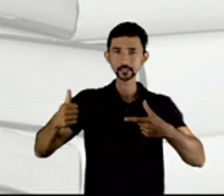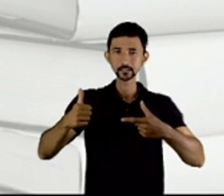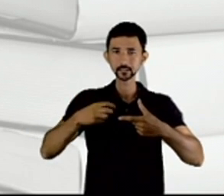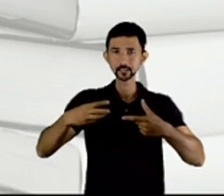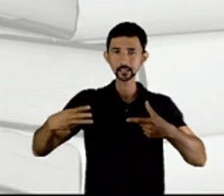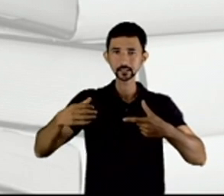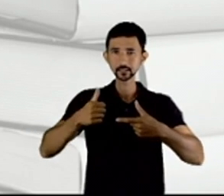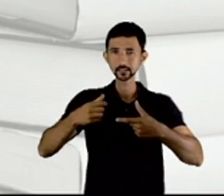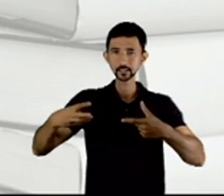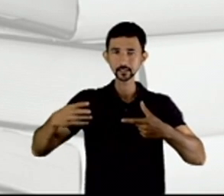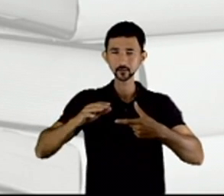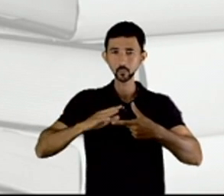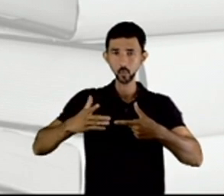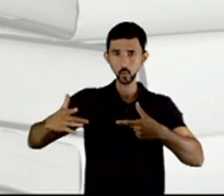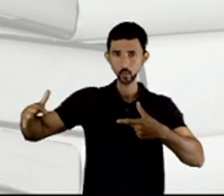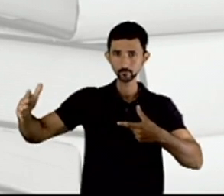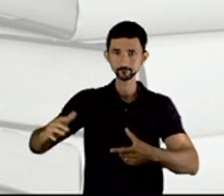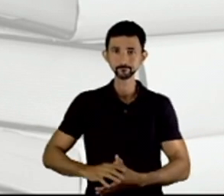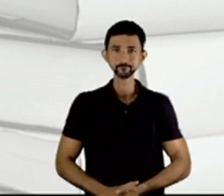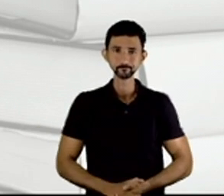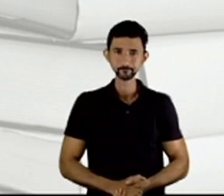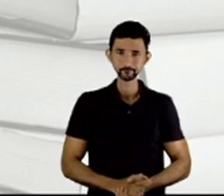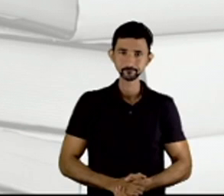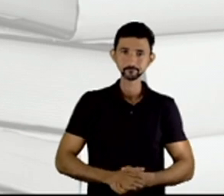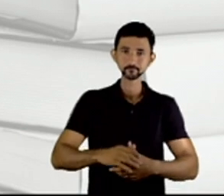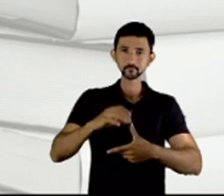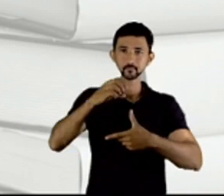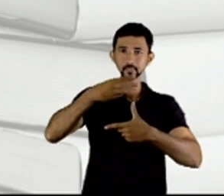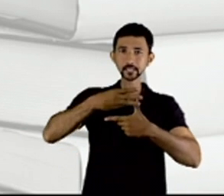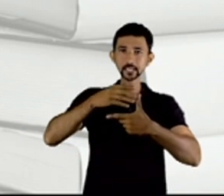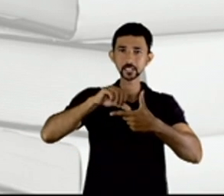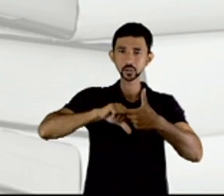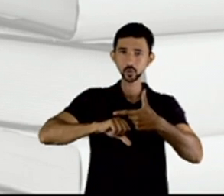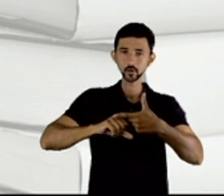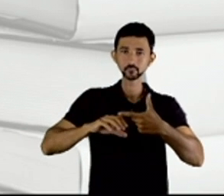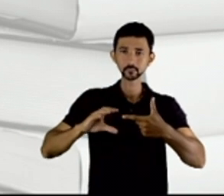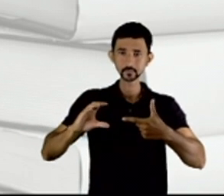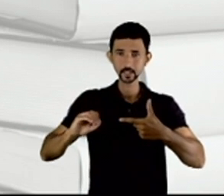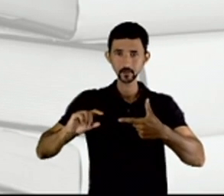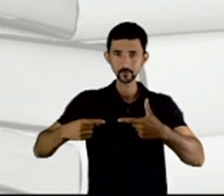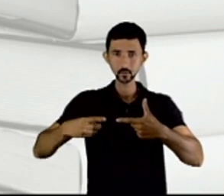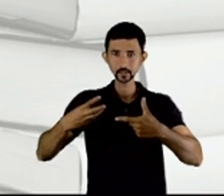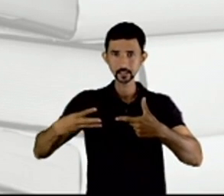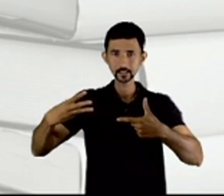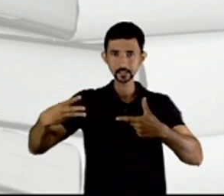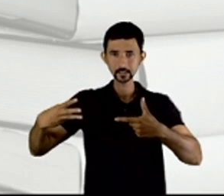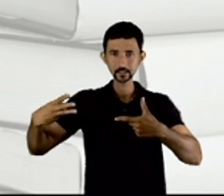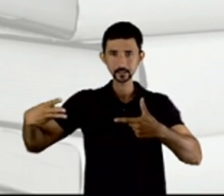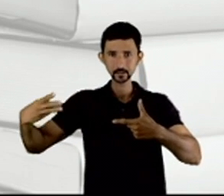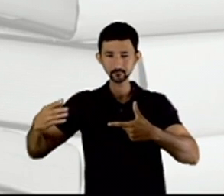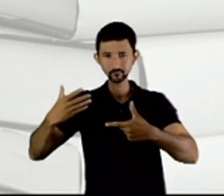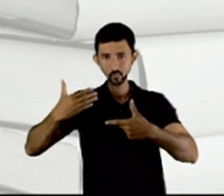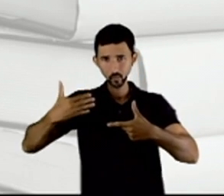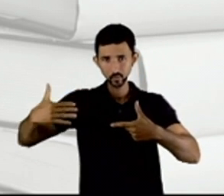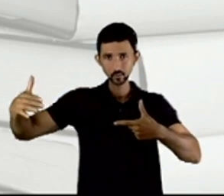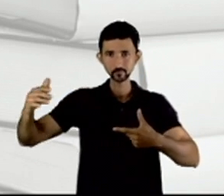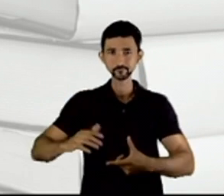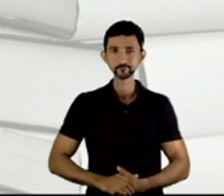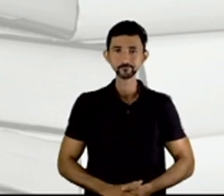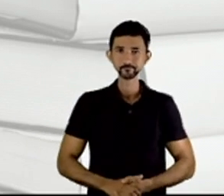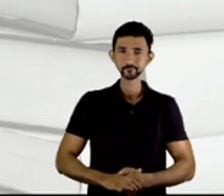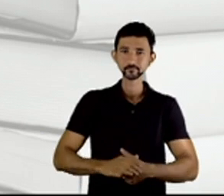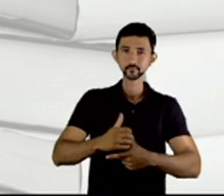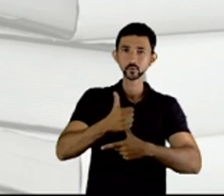0,13133333. 3 nonos, 0,333333.